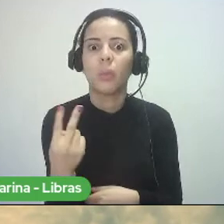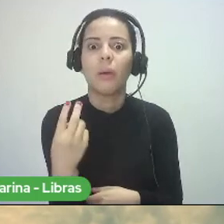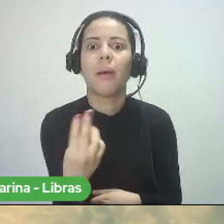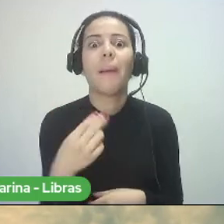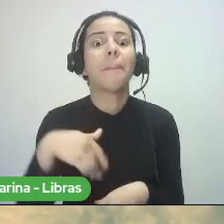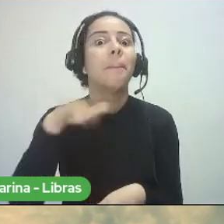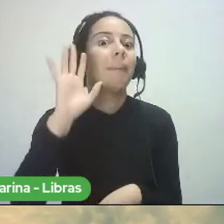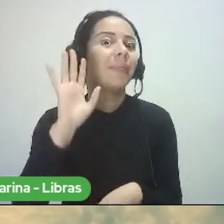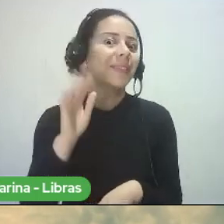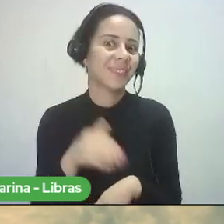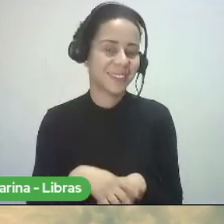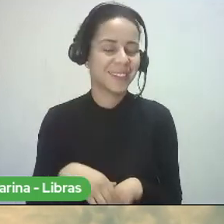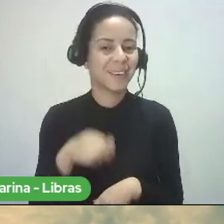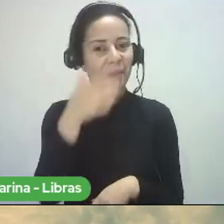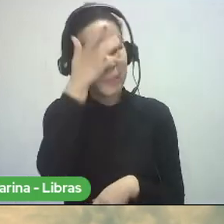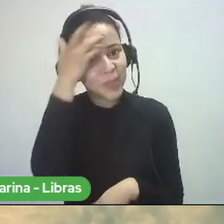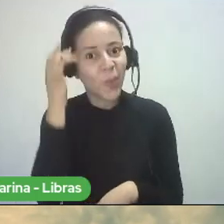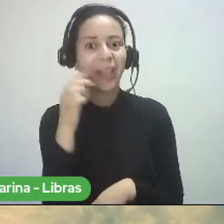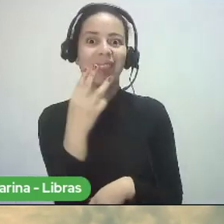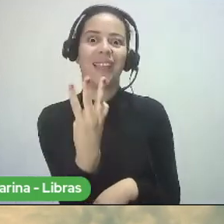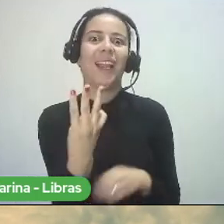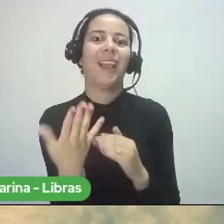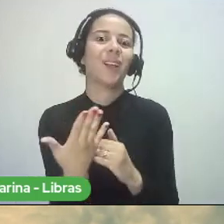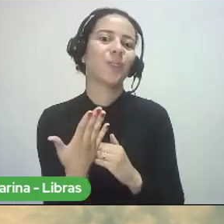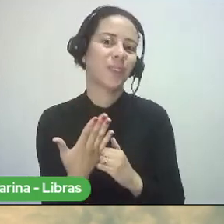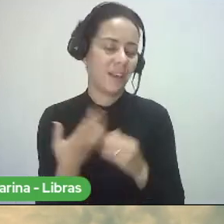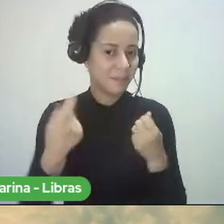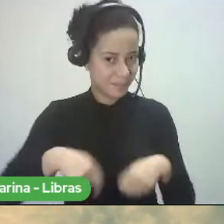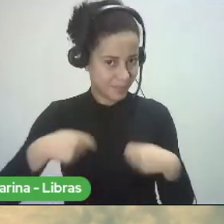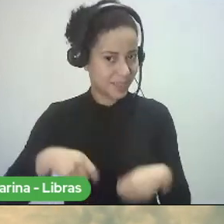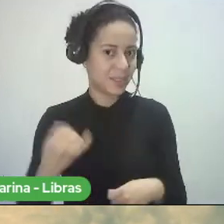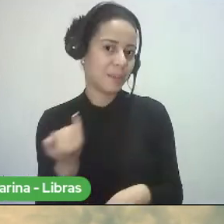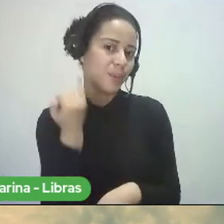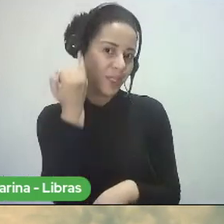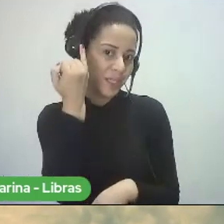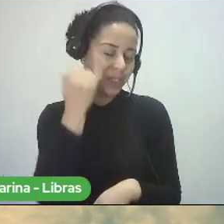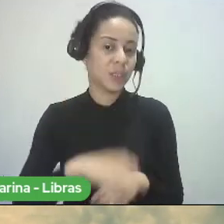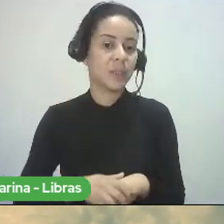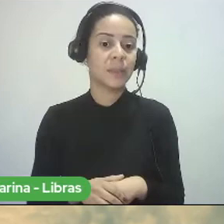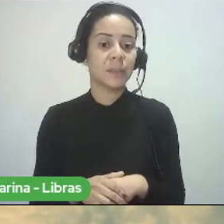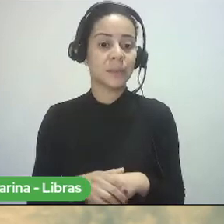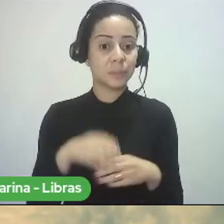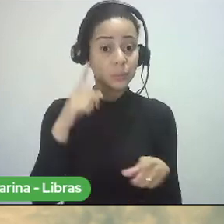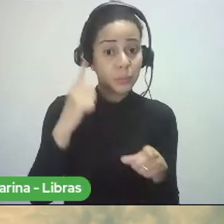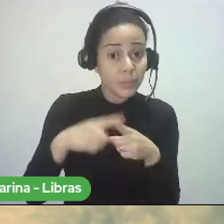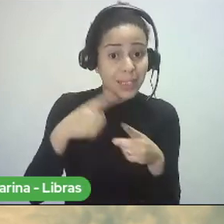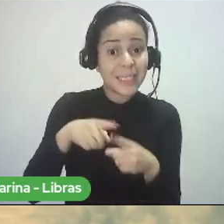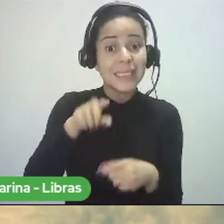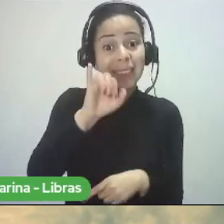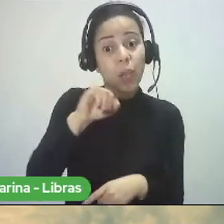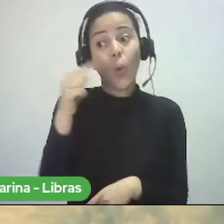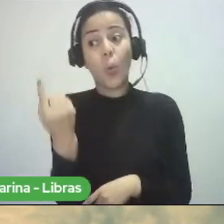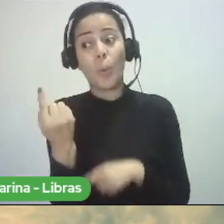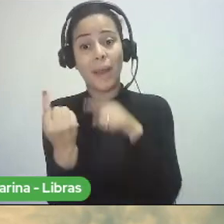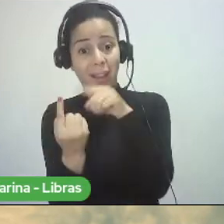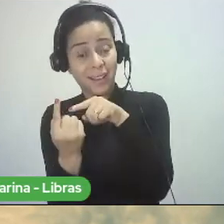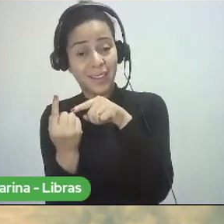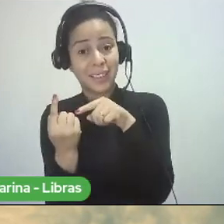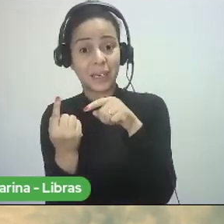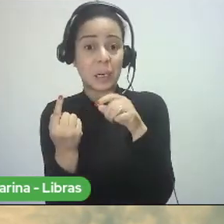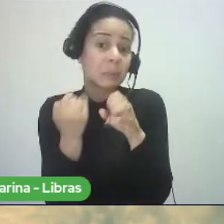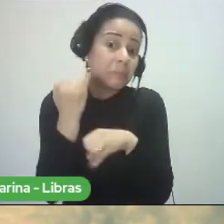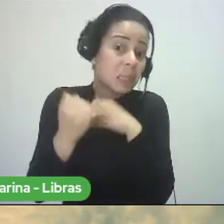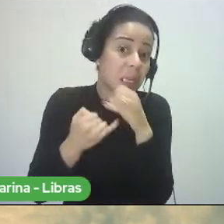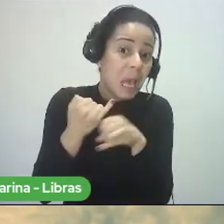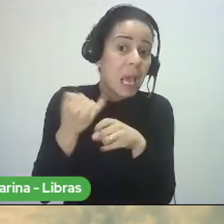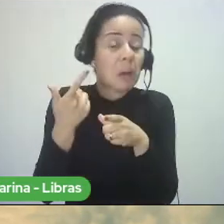3 facilitadoras. Então, mesmo caso, se uma das facilitadoras não conseguiu estar apta a participar